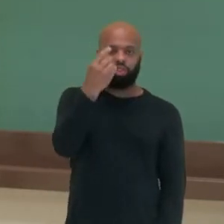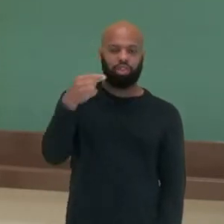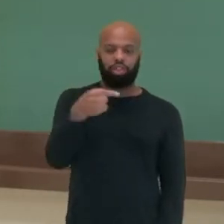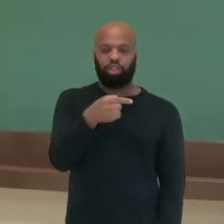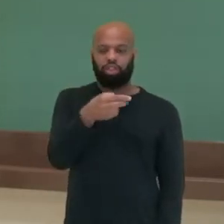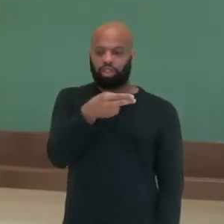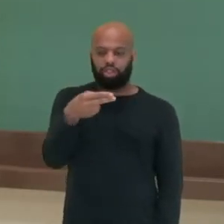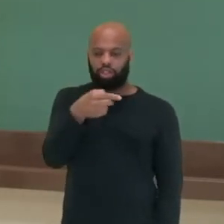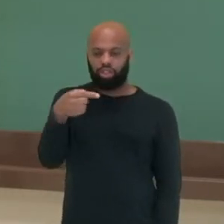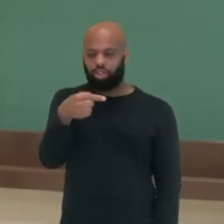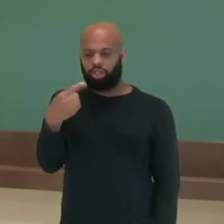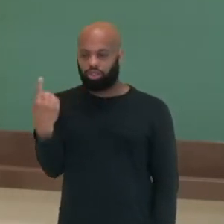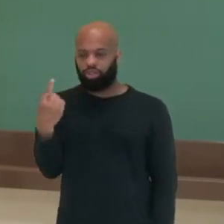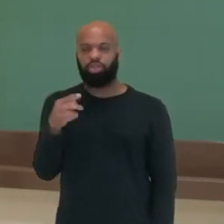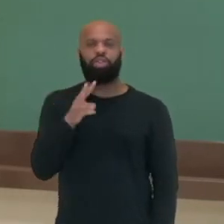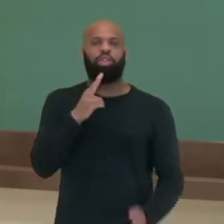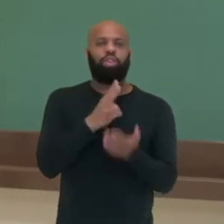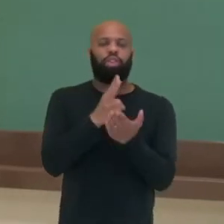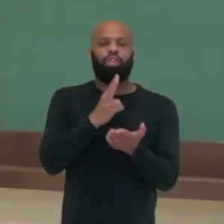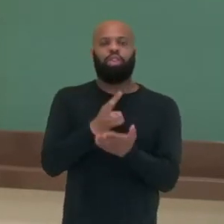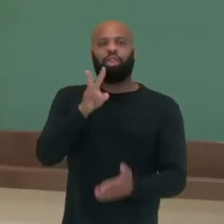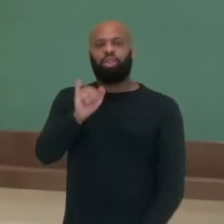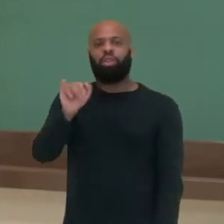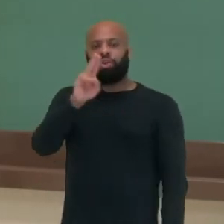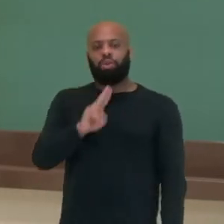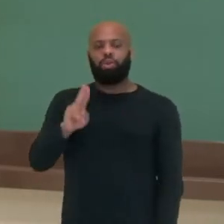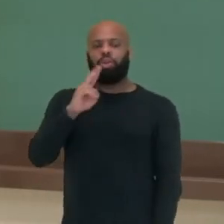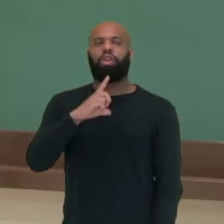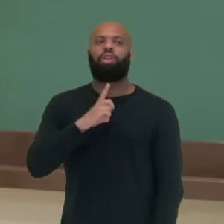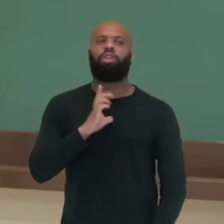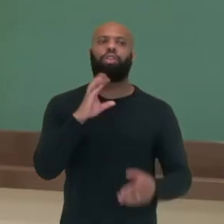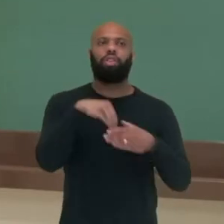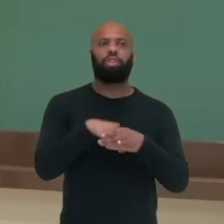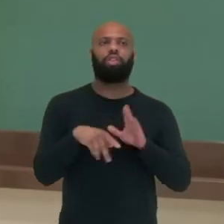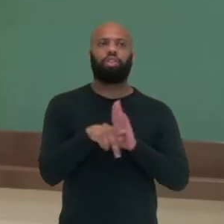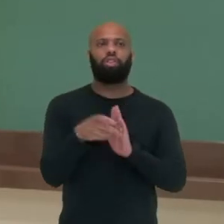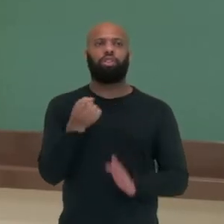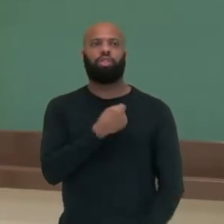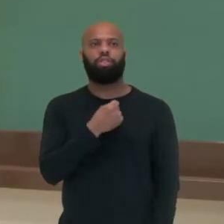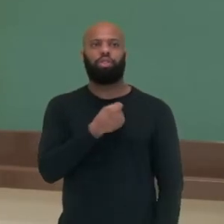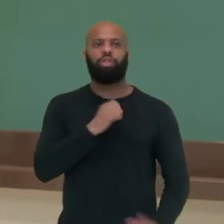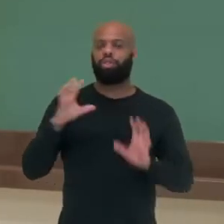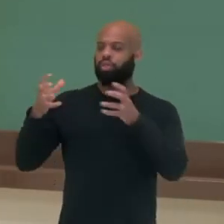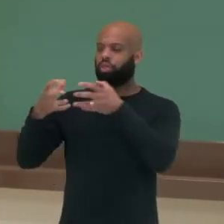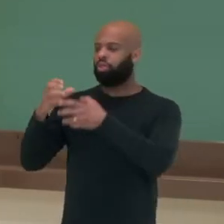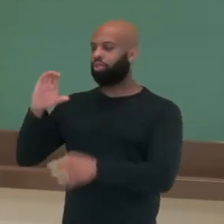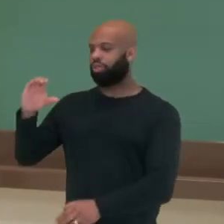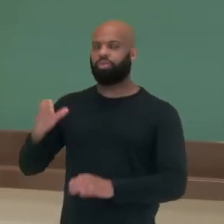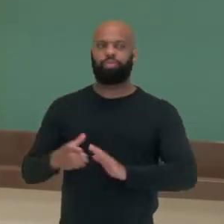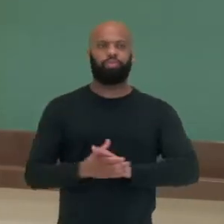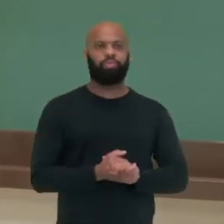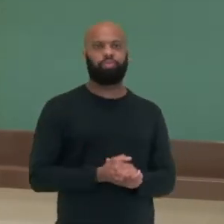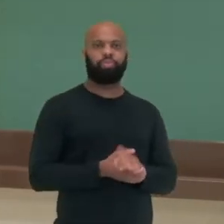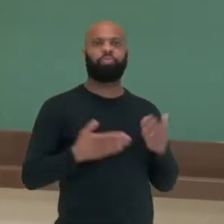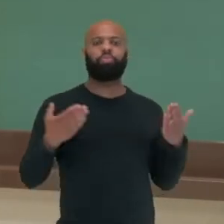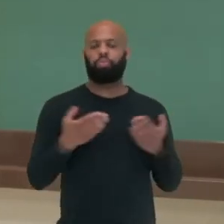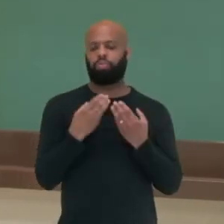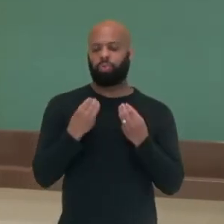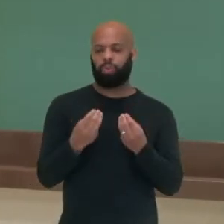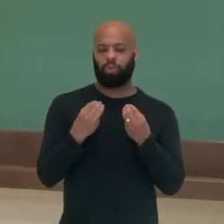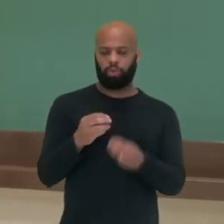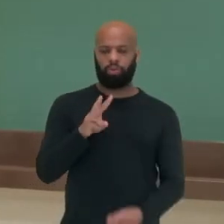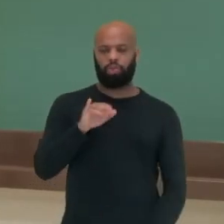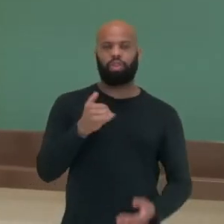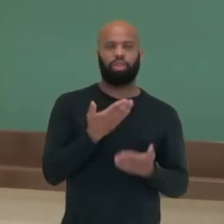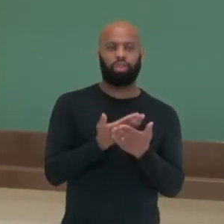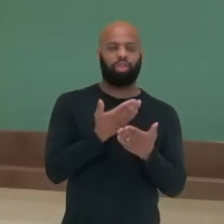para nós sempre trabalharmos as operações com os números complexos. Então vamos à frente. Como é que a gente trabalhava